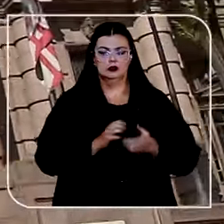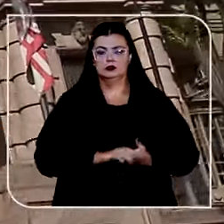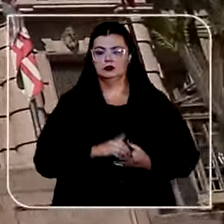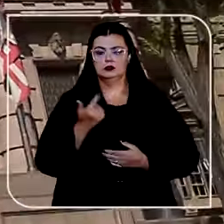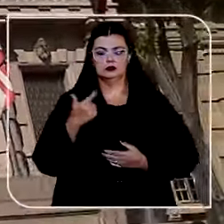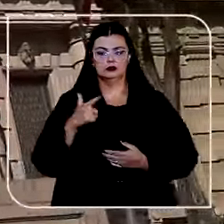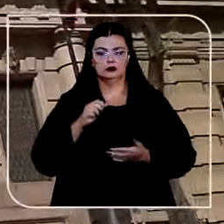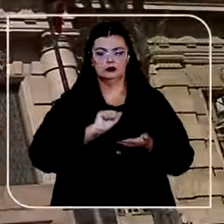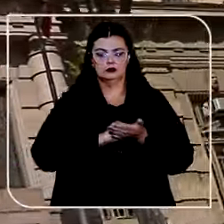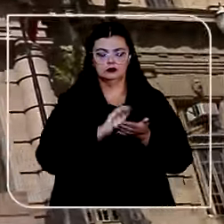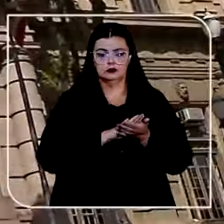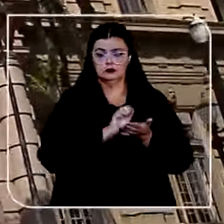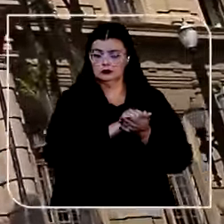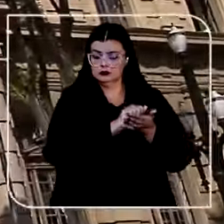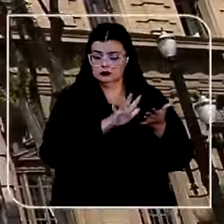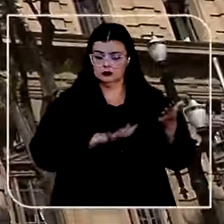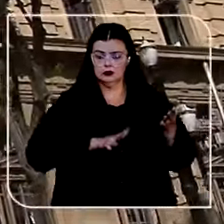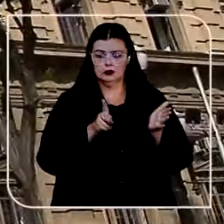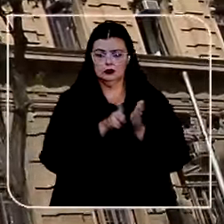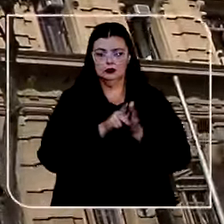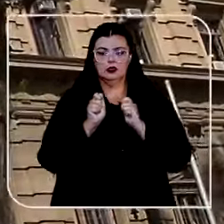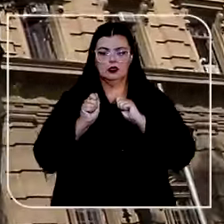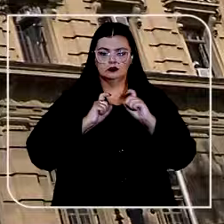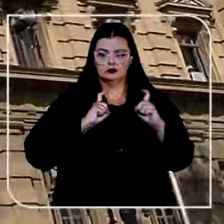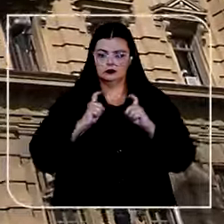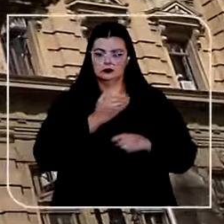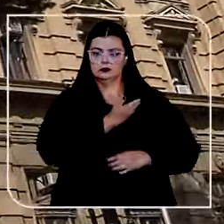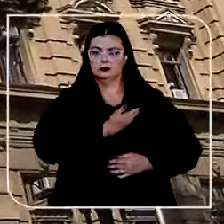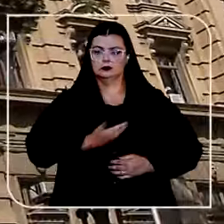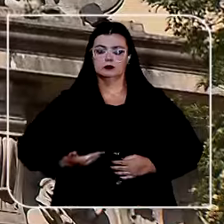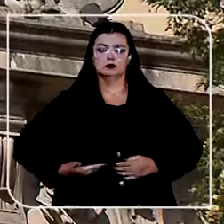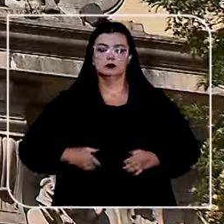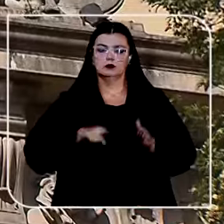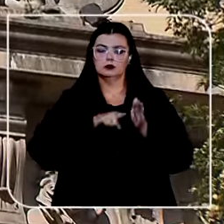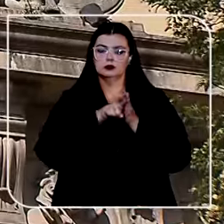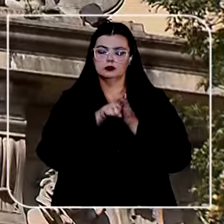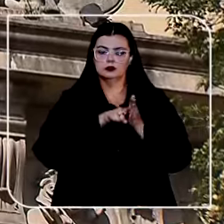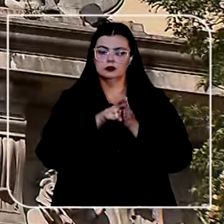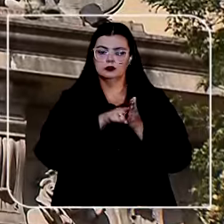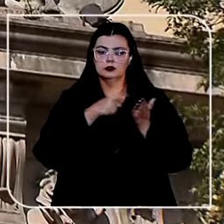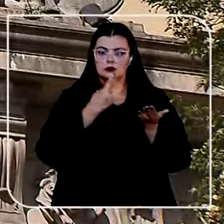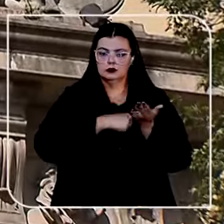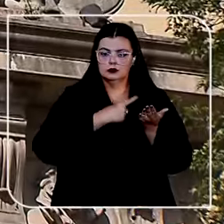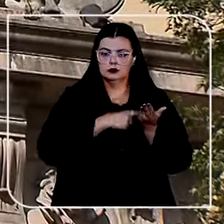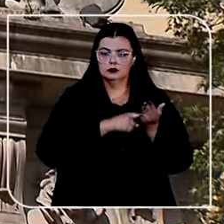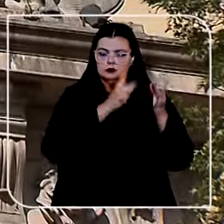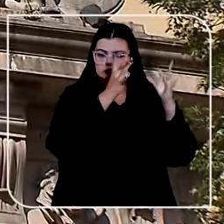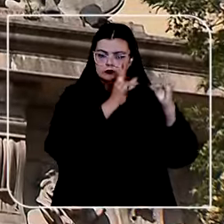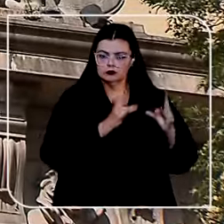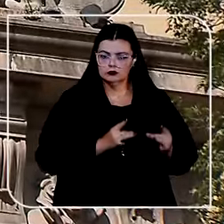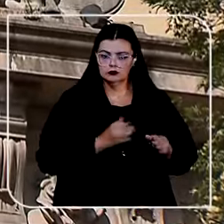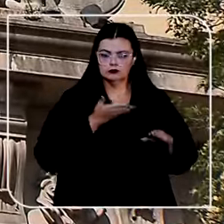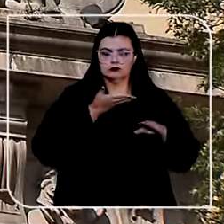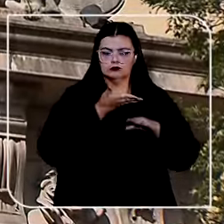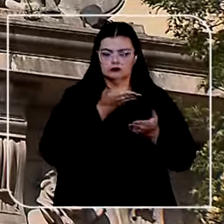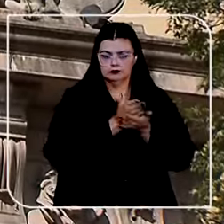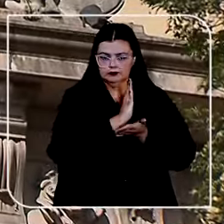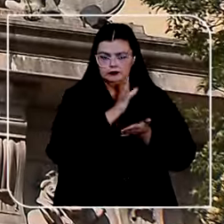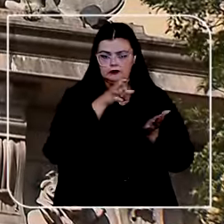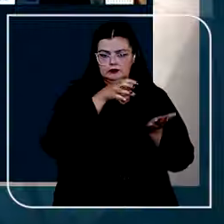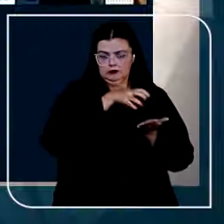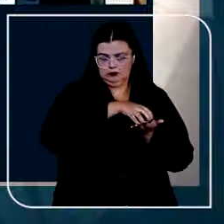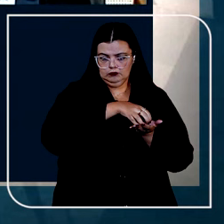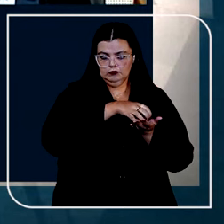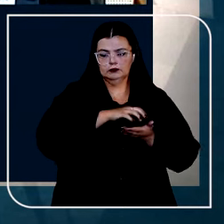questionar os poderes discricionários concedidos à administração pública na análise do cumprimento dos requisitos para investidura em cargo